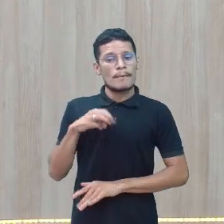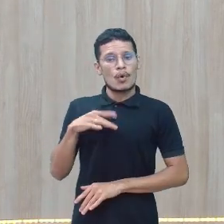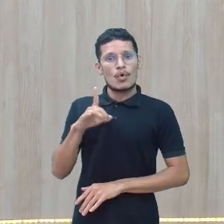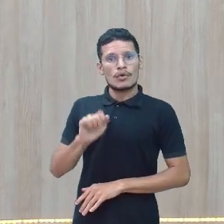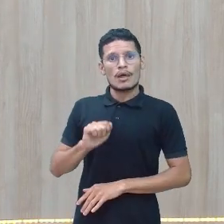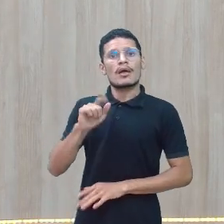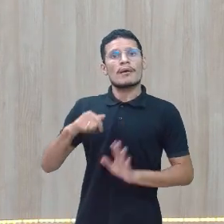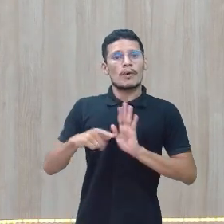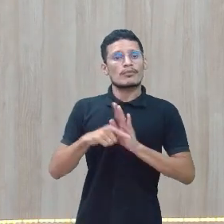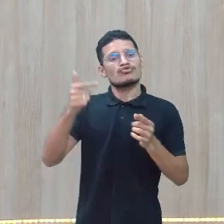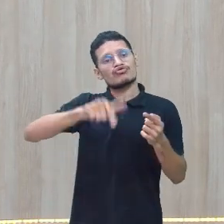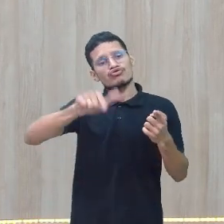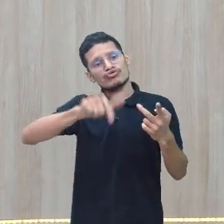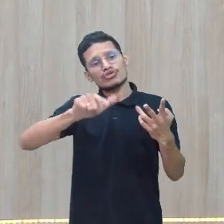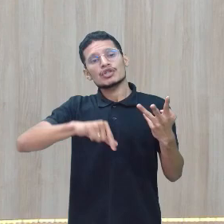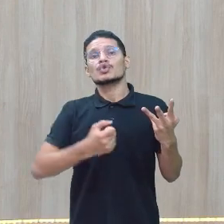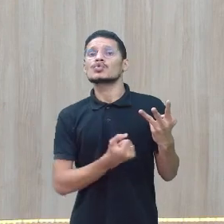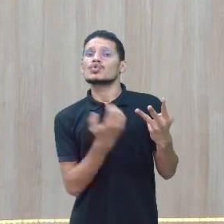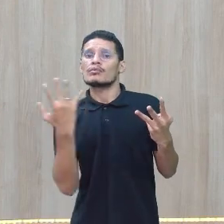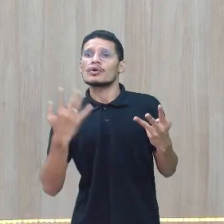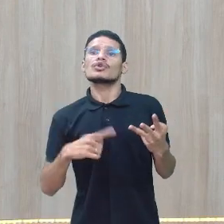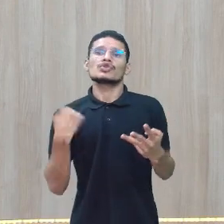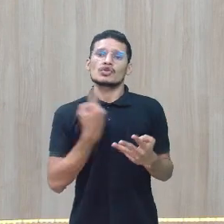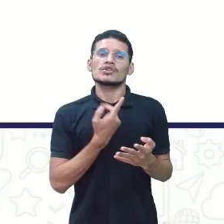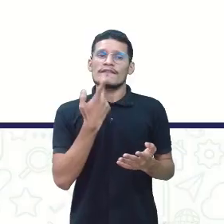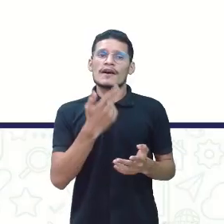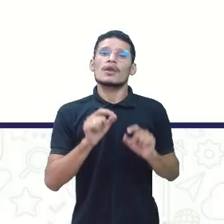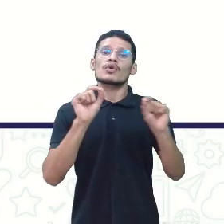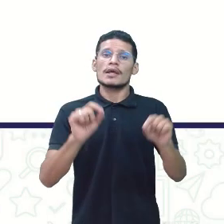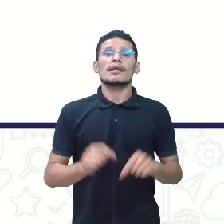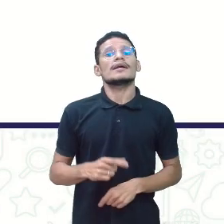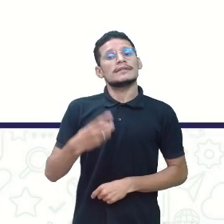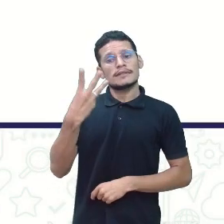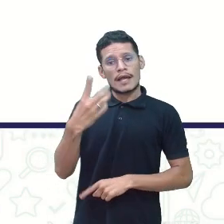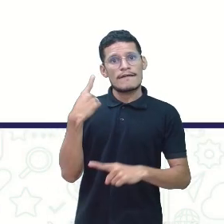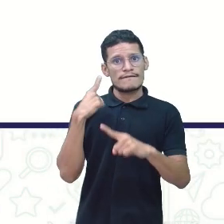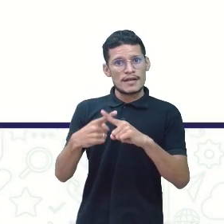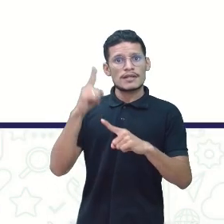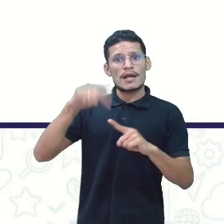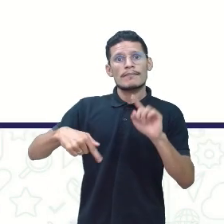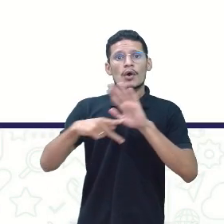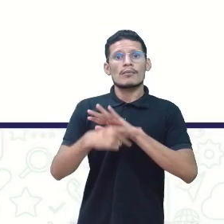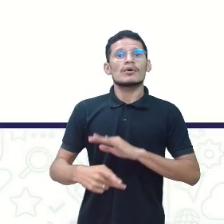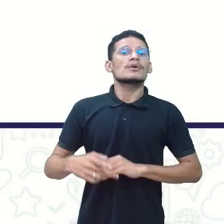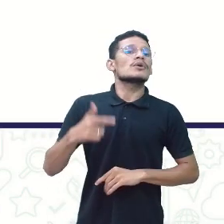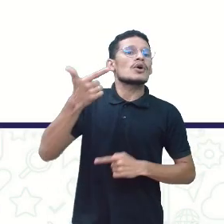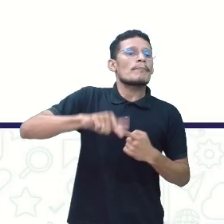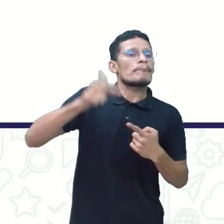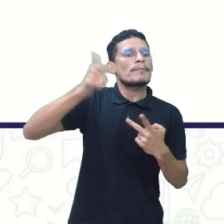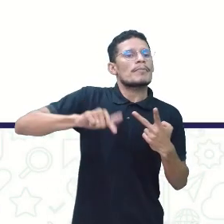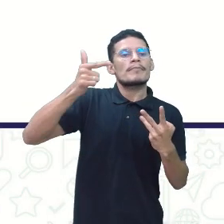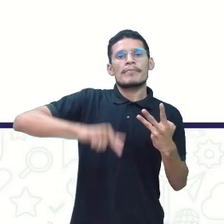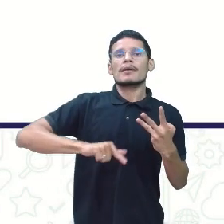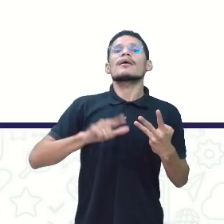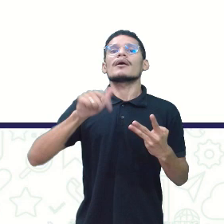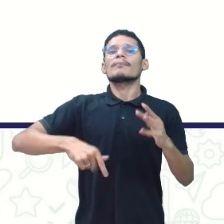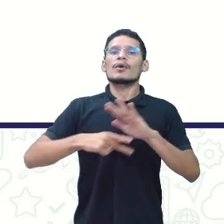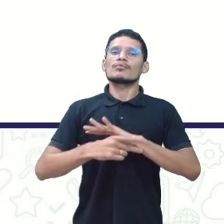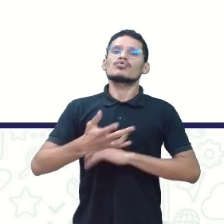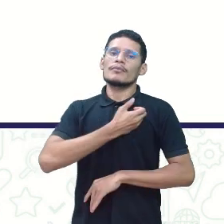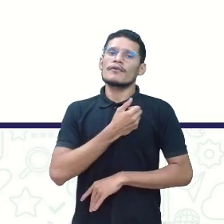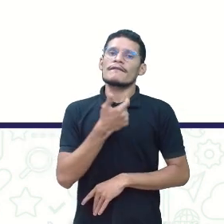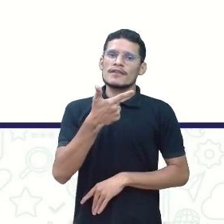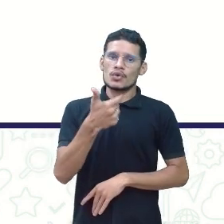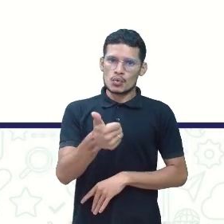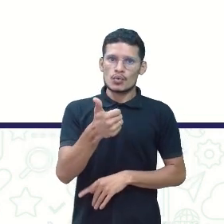número que mais se repete, como a gente viu lá na tabelinha, ó, 3 vezes é a quantidade máxima de repetições do número 21.